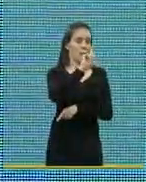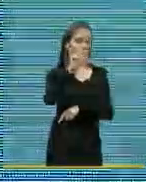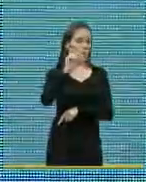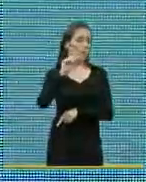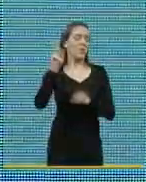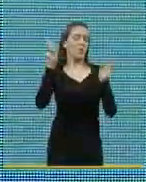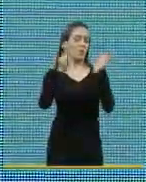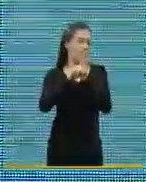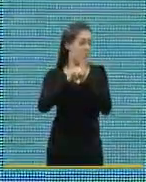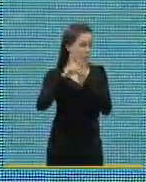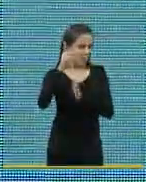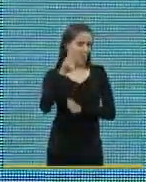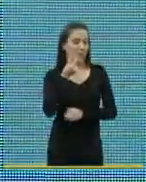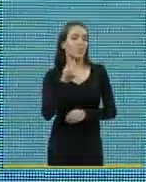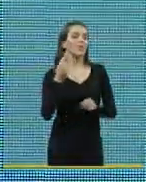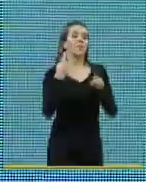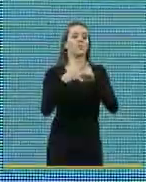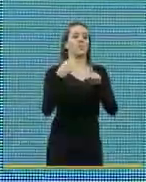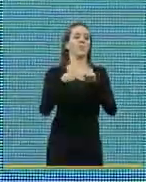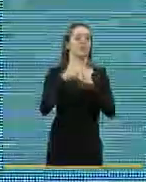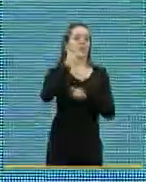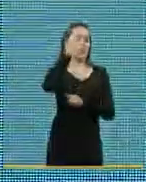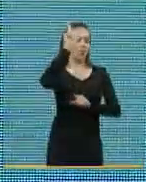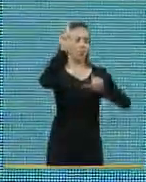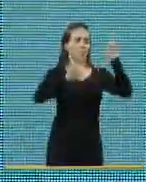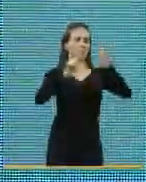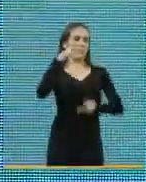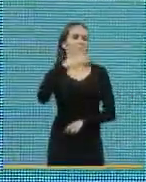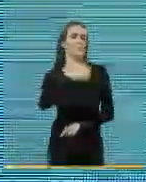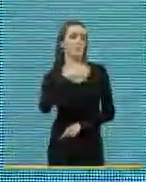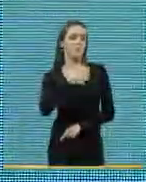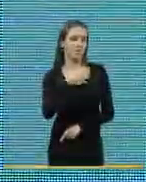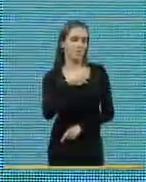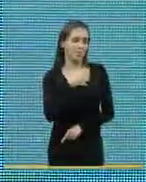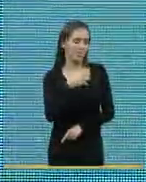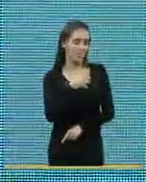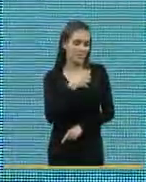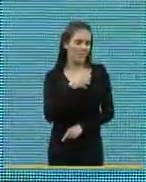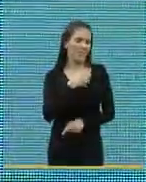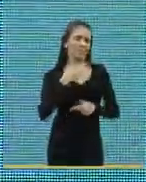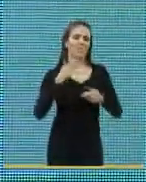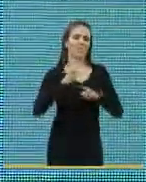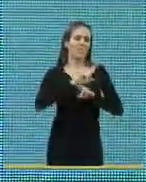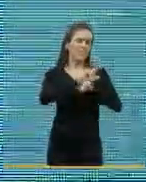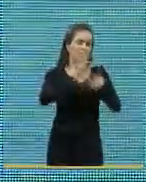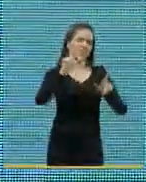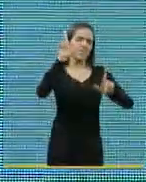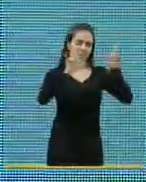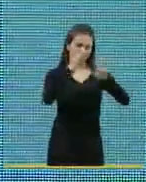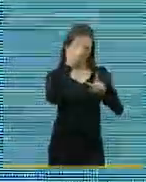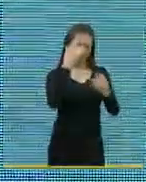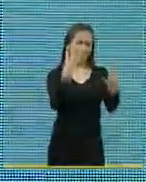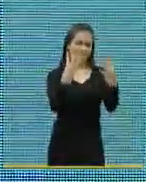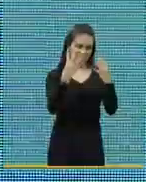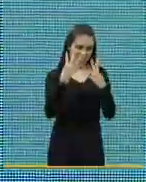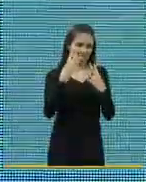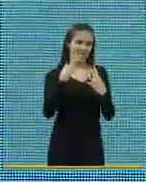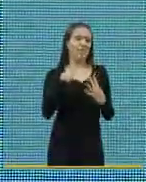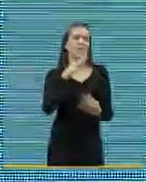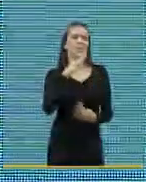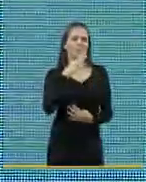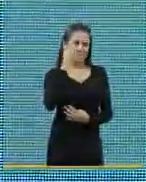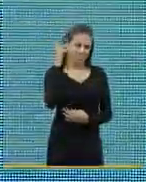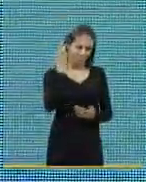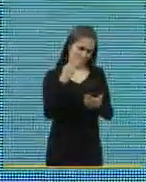alagoas porque o acm neto e dom das televisões da bahia e assim para não cansar o cidadão está nos ouvindo eu que conheço a vida